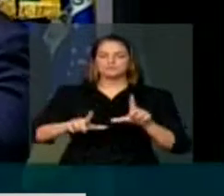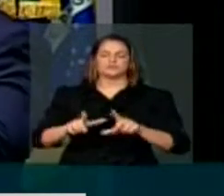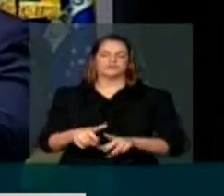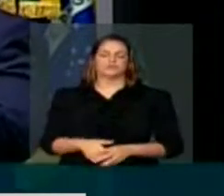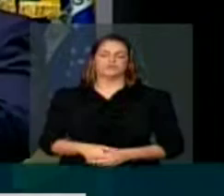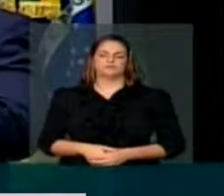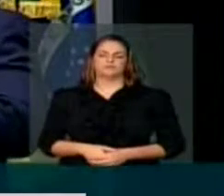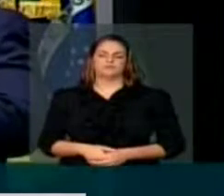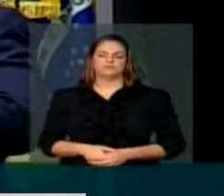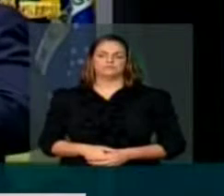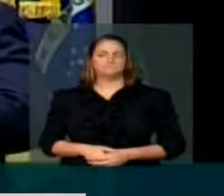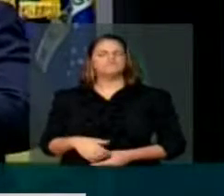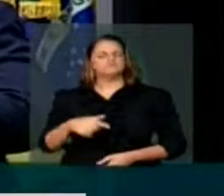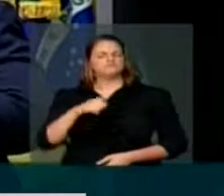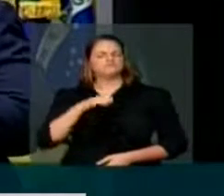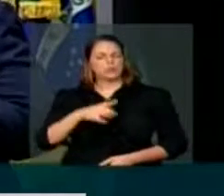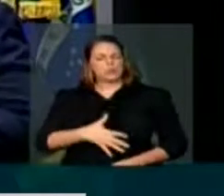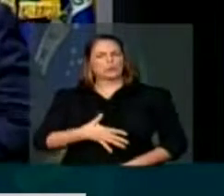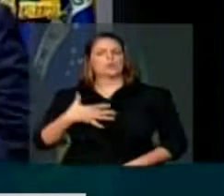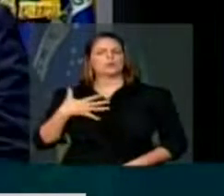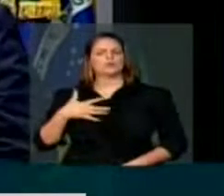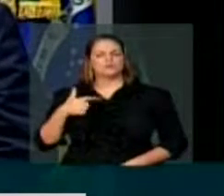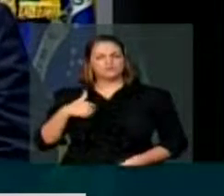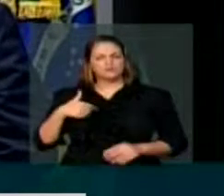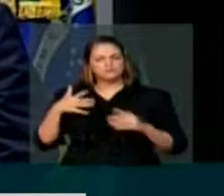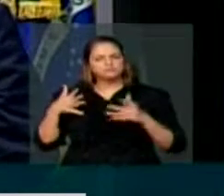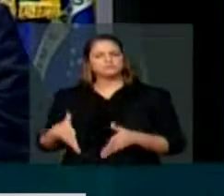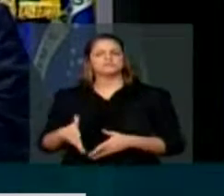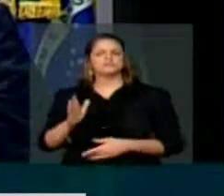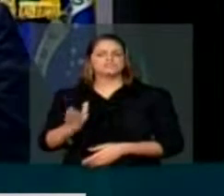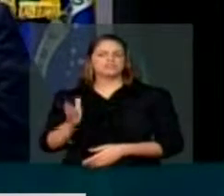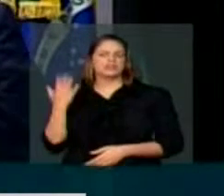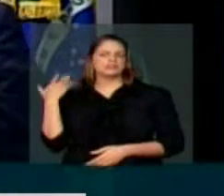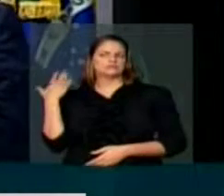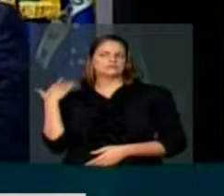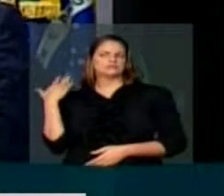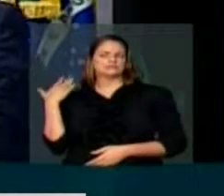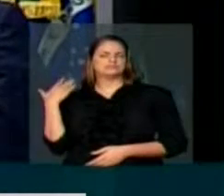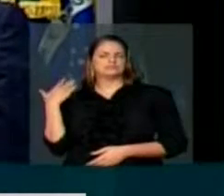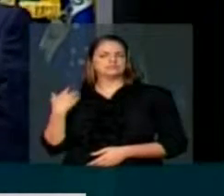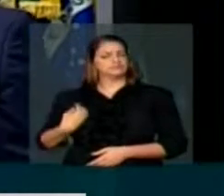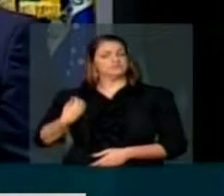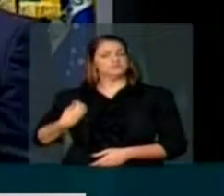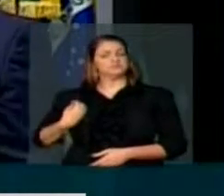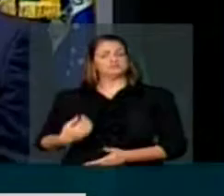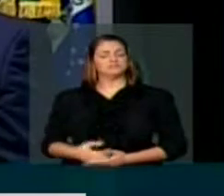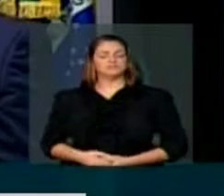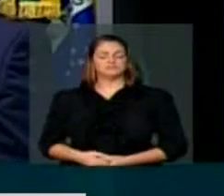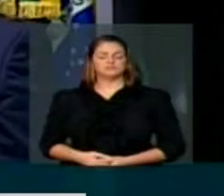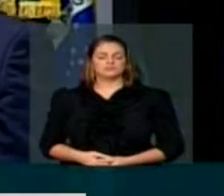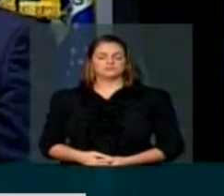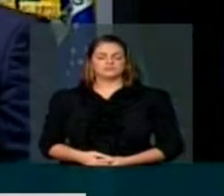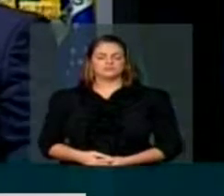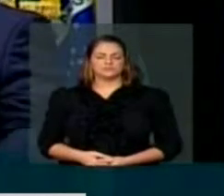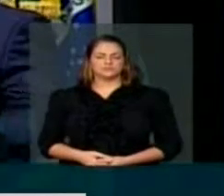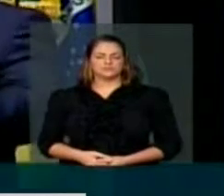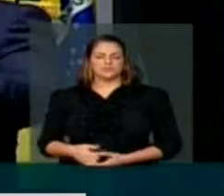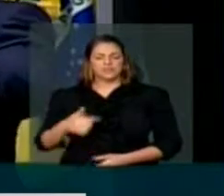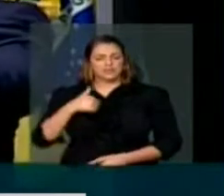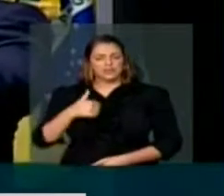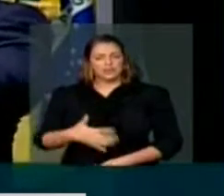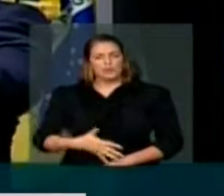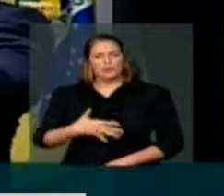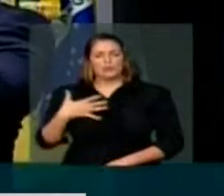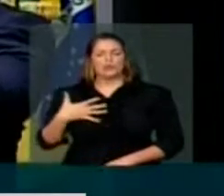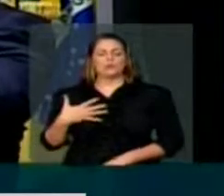televisão que orgulhosamente fiz parte até pouco tempo. Tenho ainda orgulho de dizer